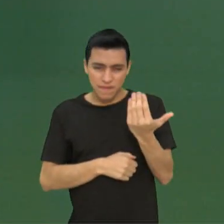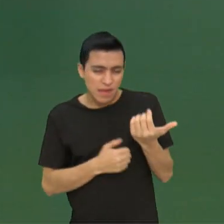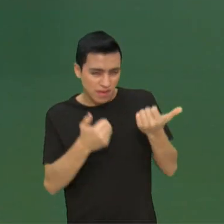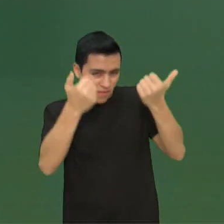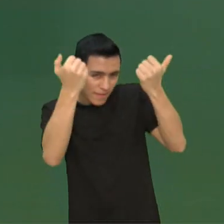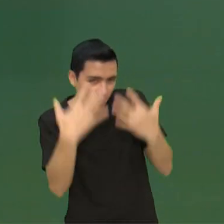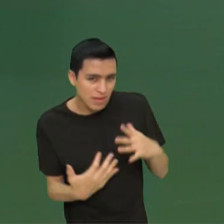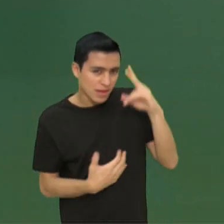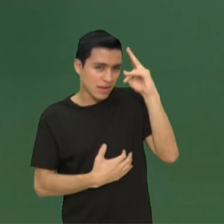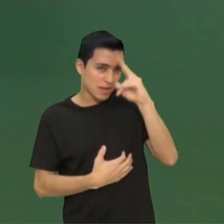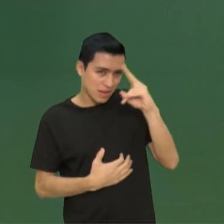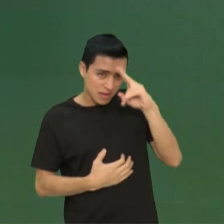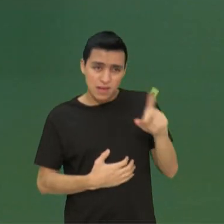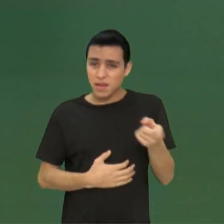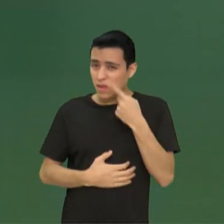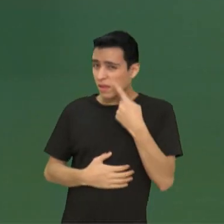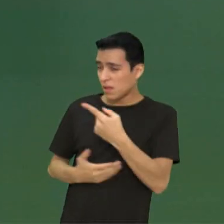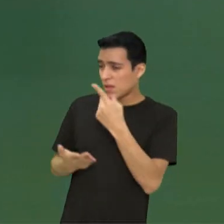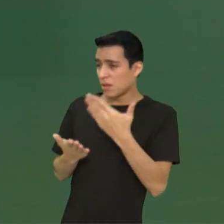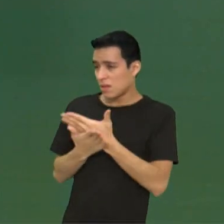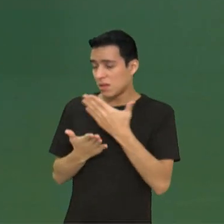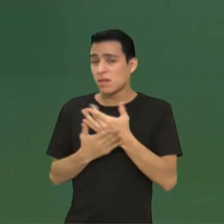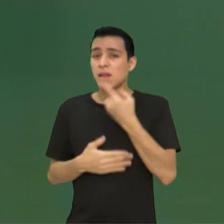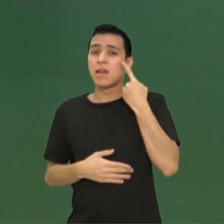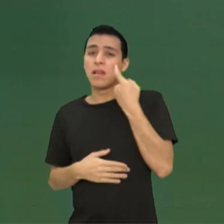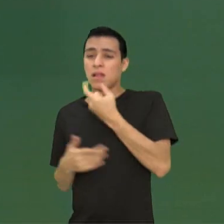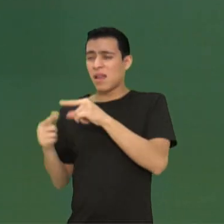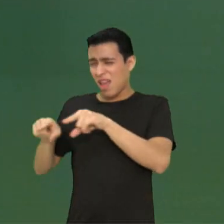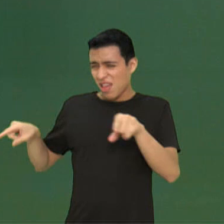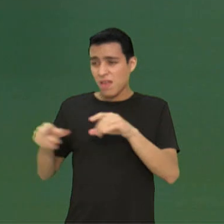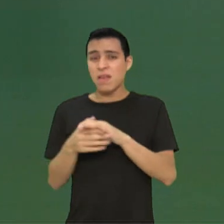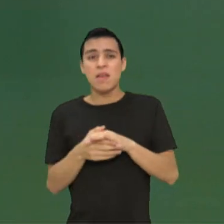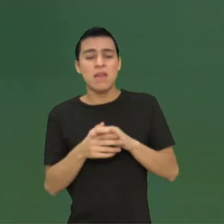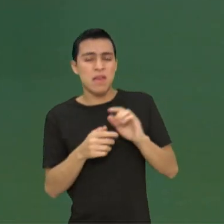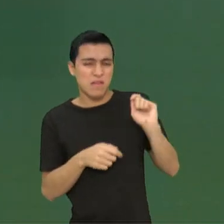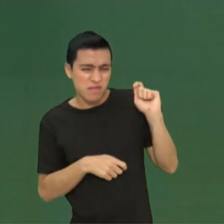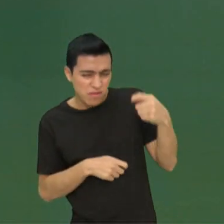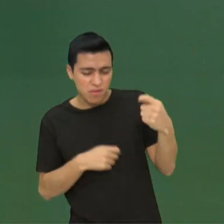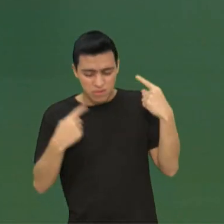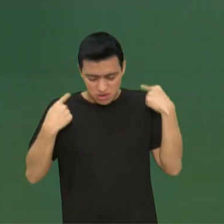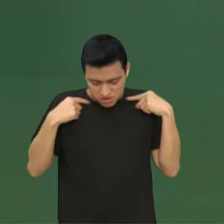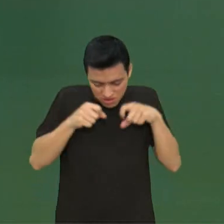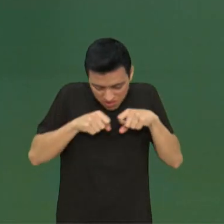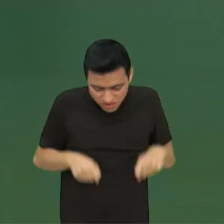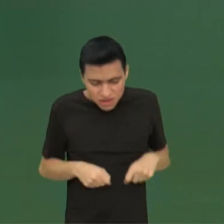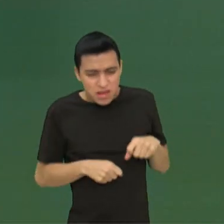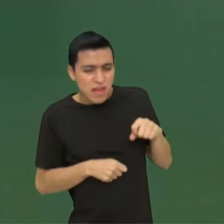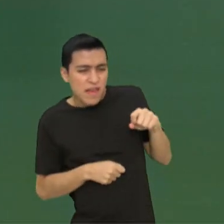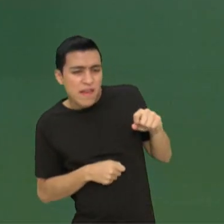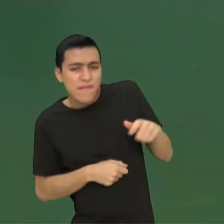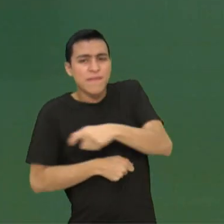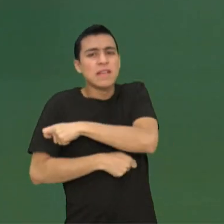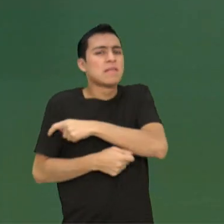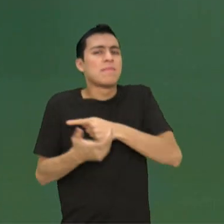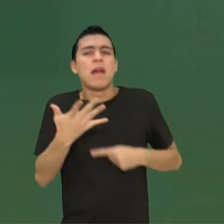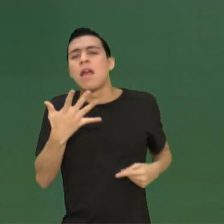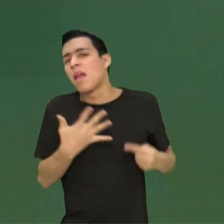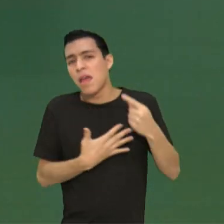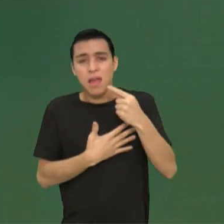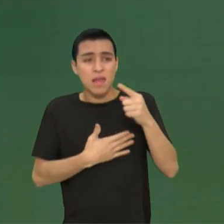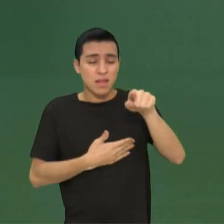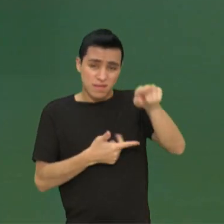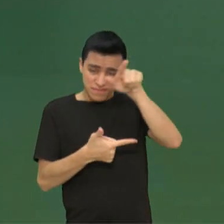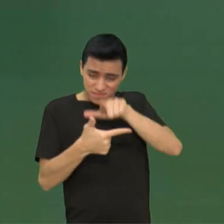história. Aqui um livro interessante da Eulabis, que chama Imunidade, Germes, Vacinas e Outros Medos. Um livro que trouxe